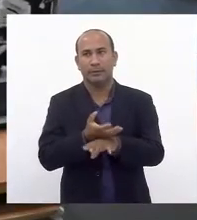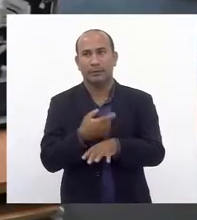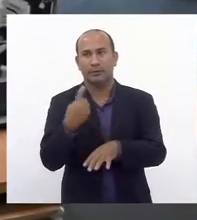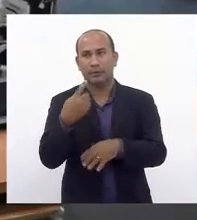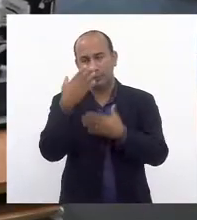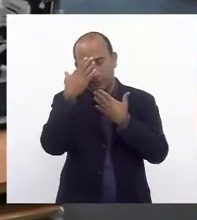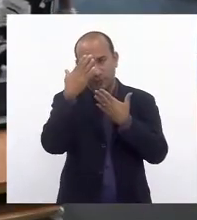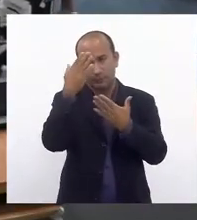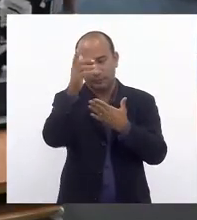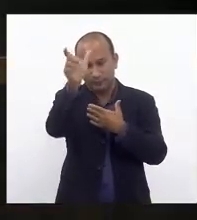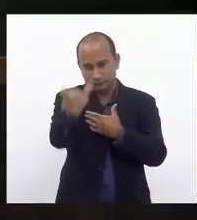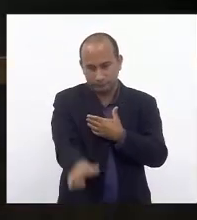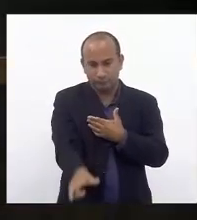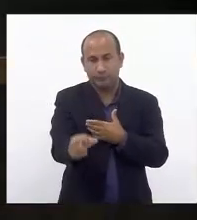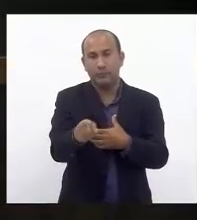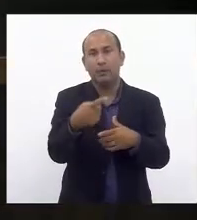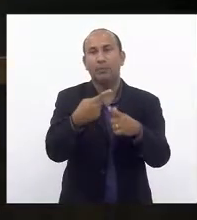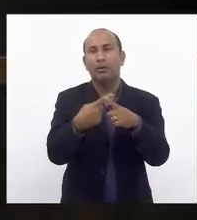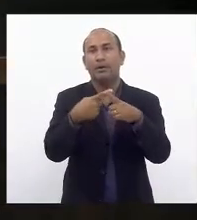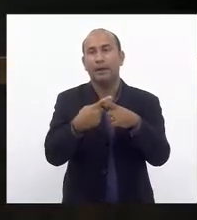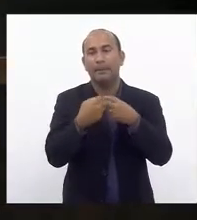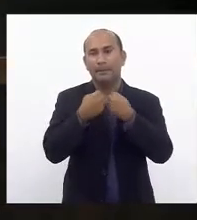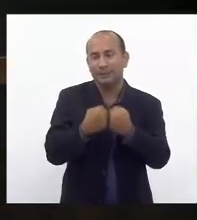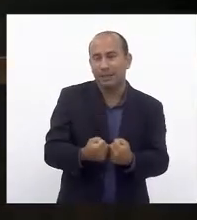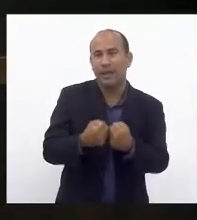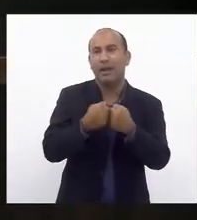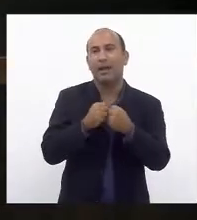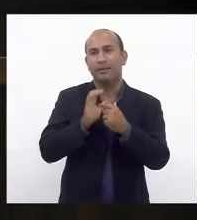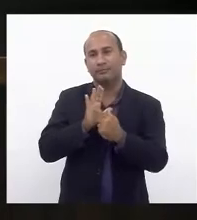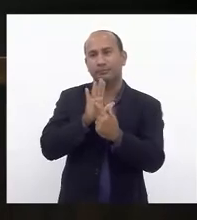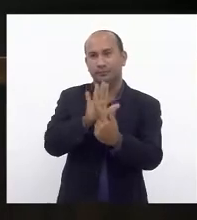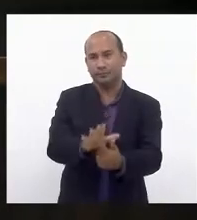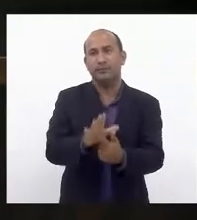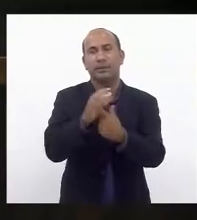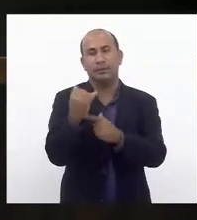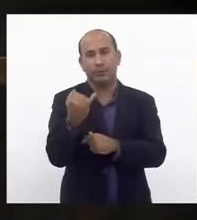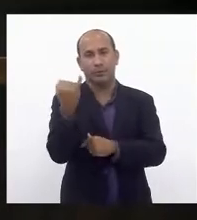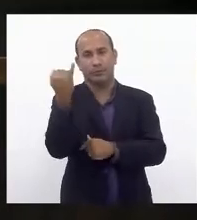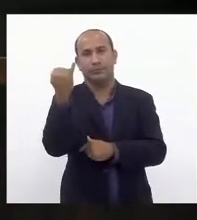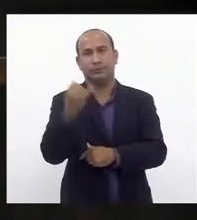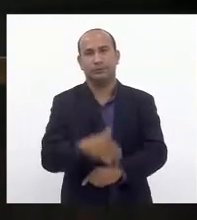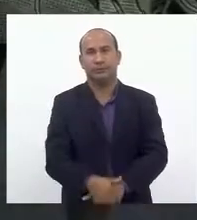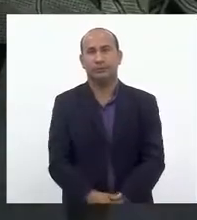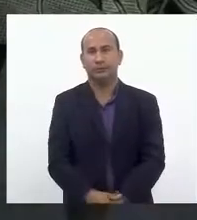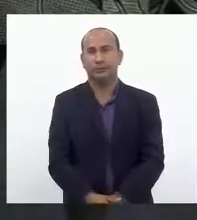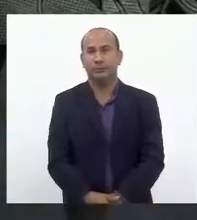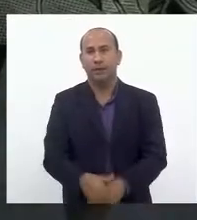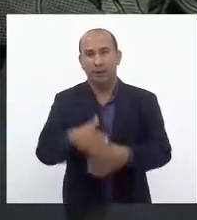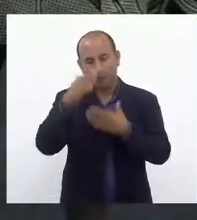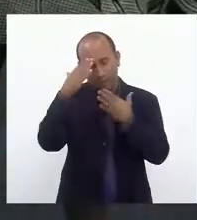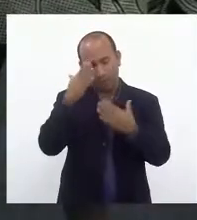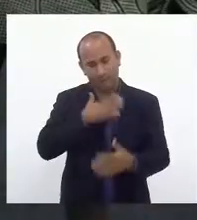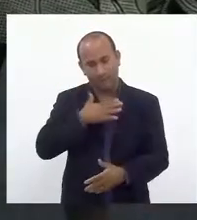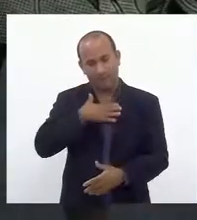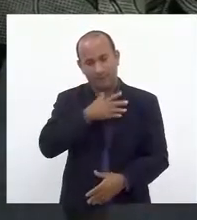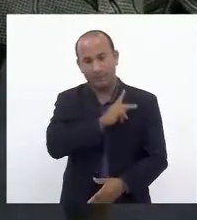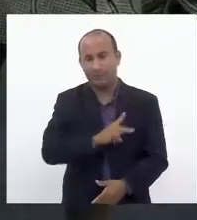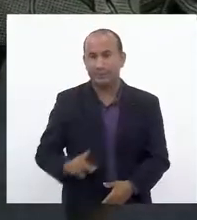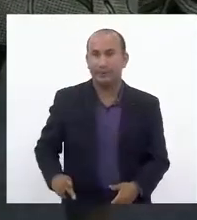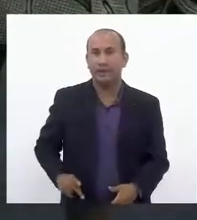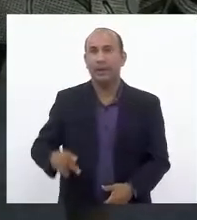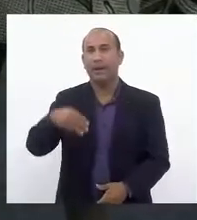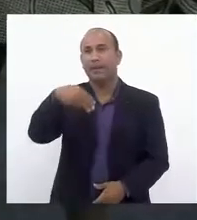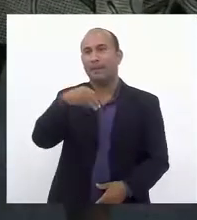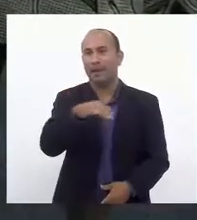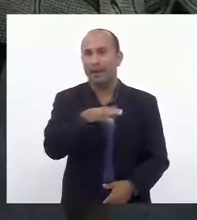agradecemos muito a Vossa Excelência, porque isso tem um peso de representatividade significativo. Muito obrigada, meu presidente, deputado Márcio